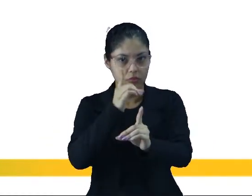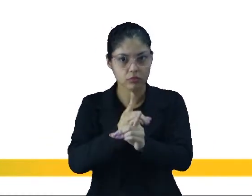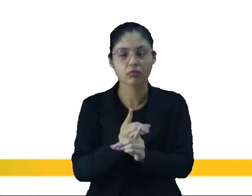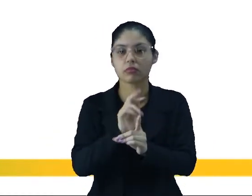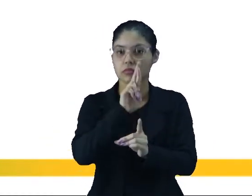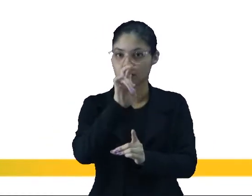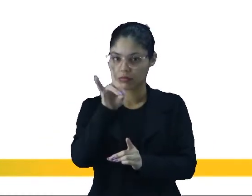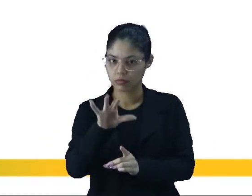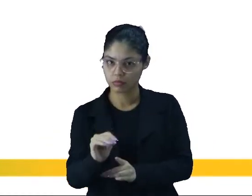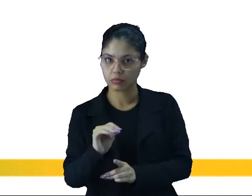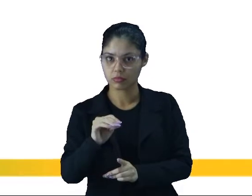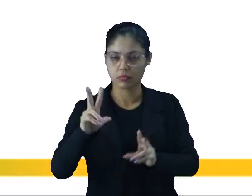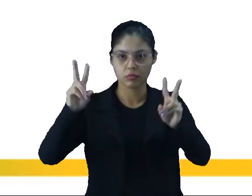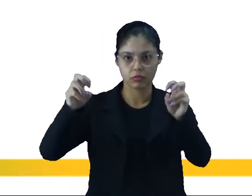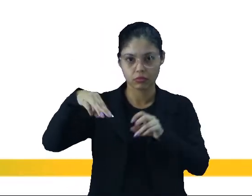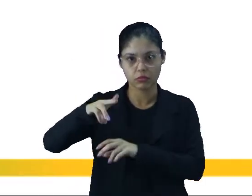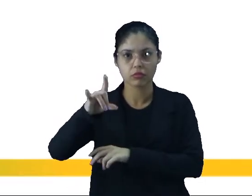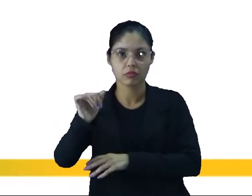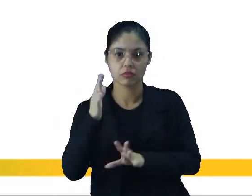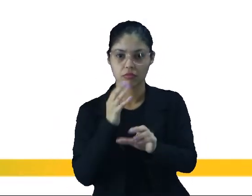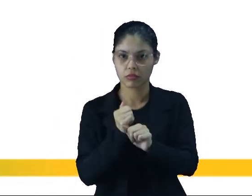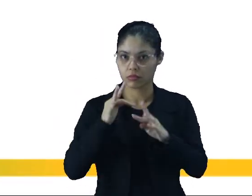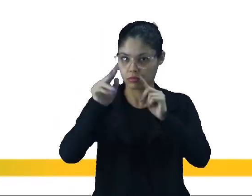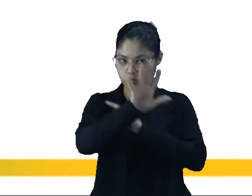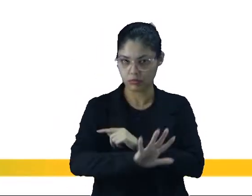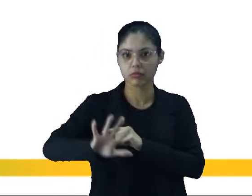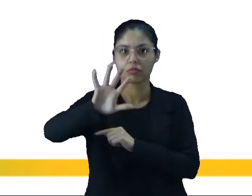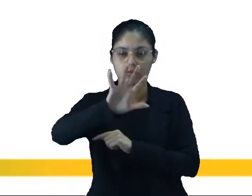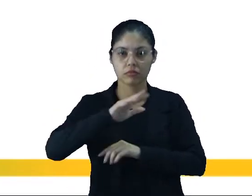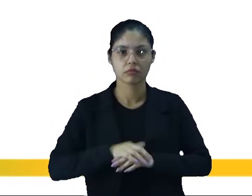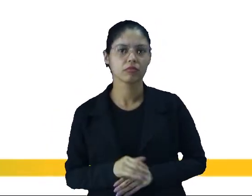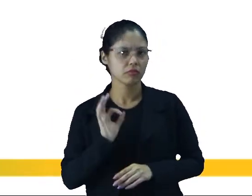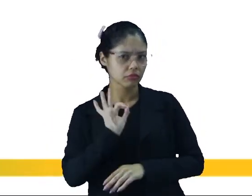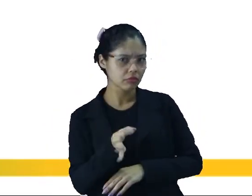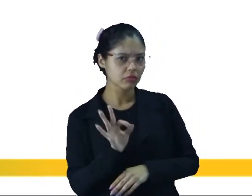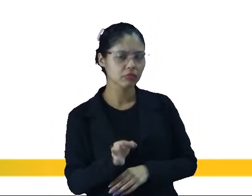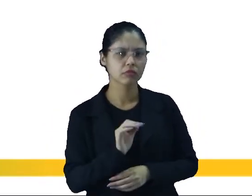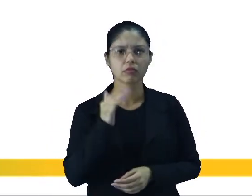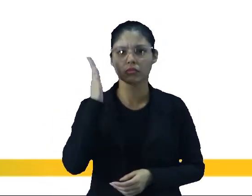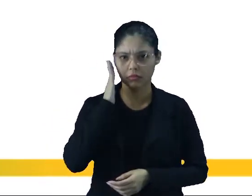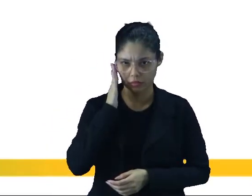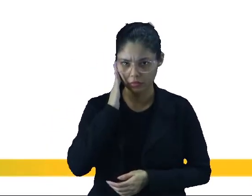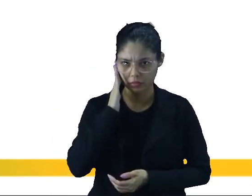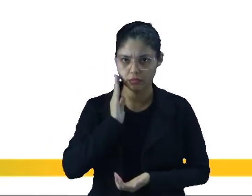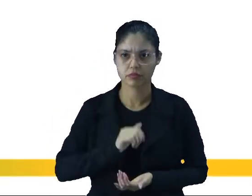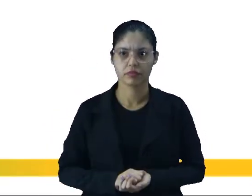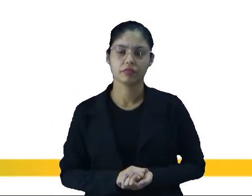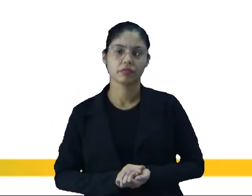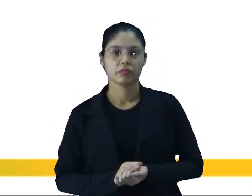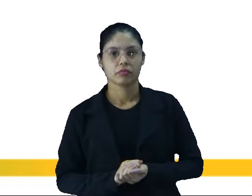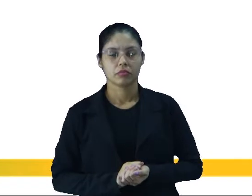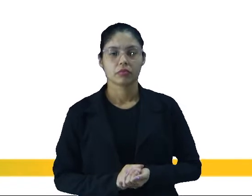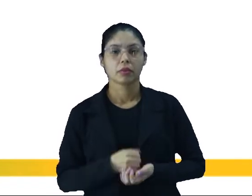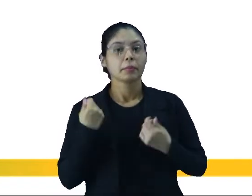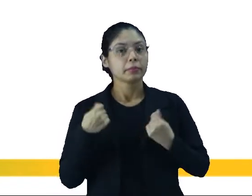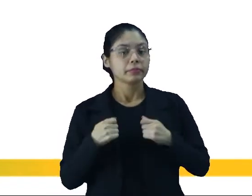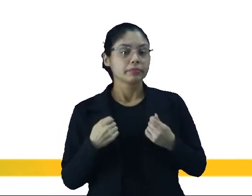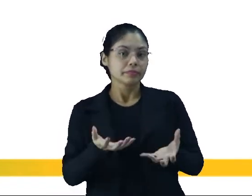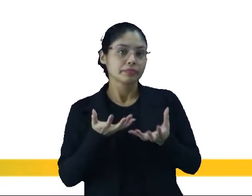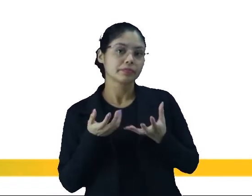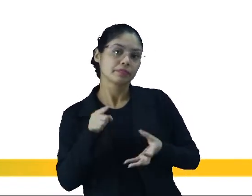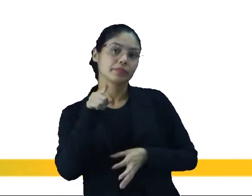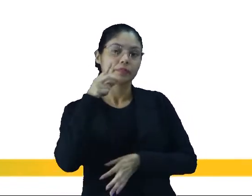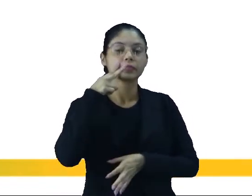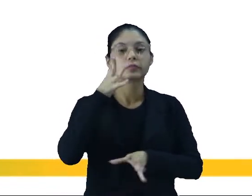razão, o termo médio e a soma dos termos. Certo? Então isso aí é bem interessante. Eu queria que você entendesse e